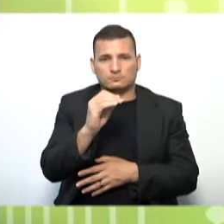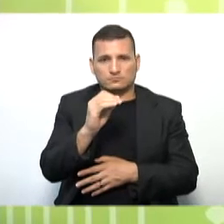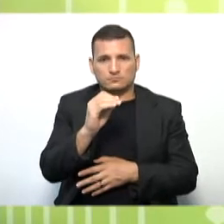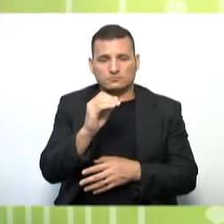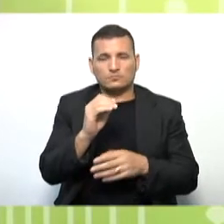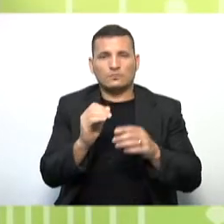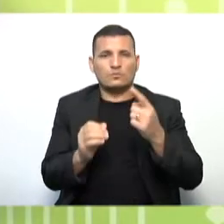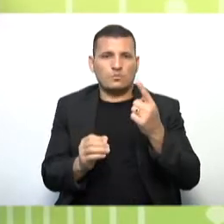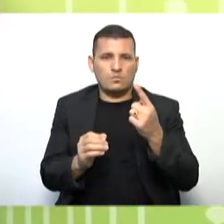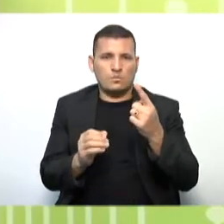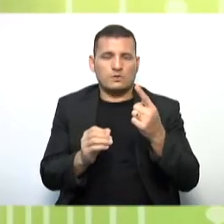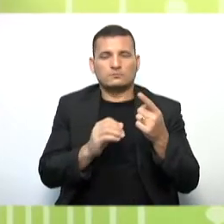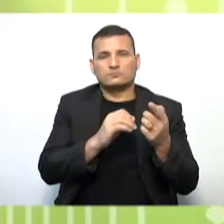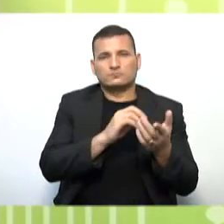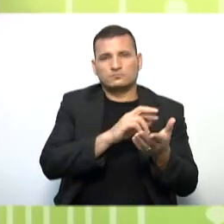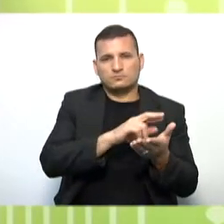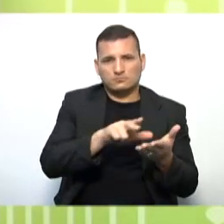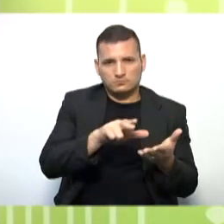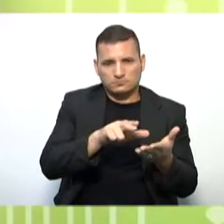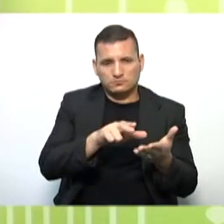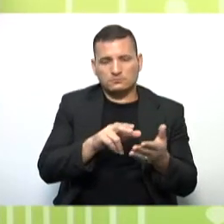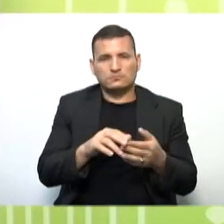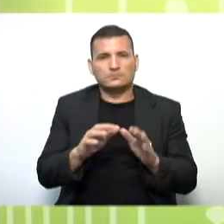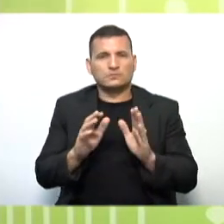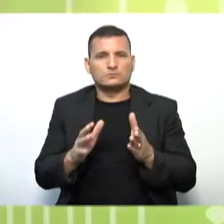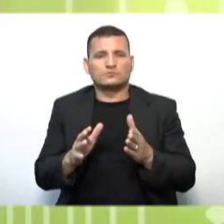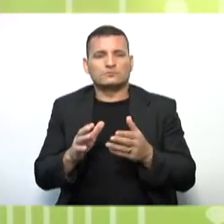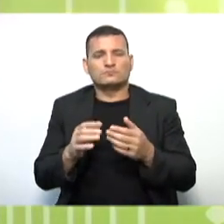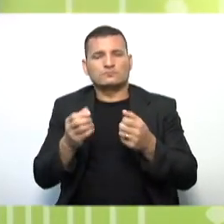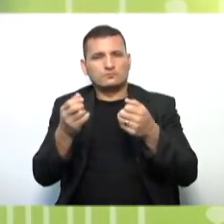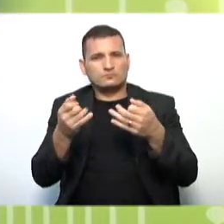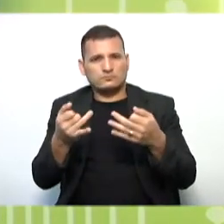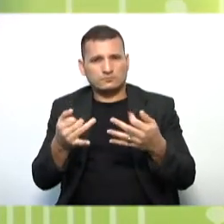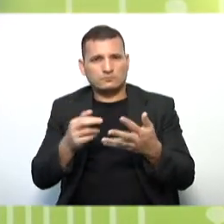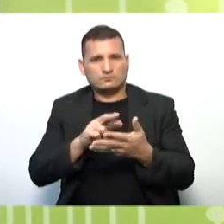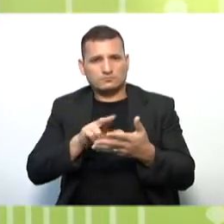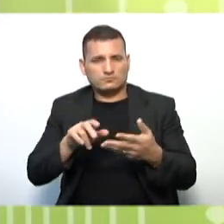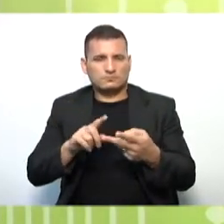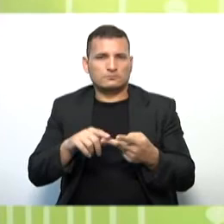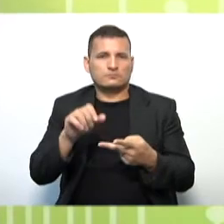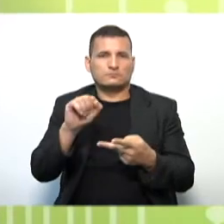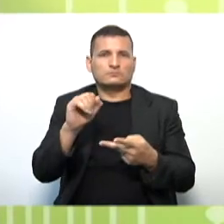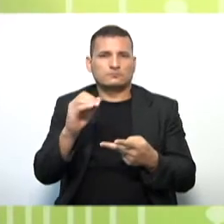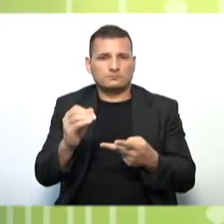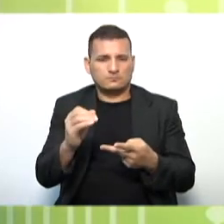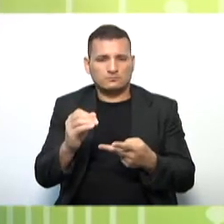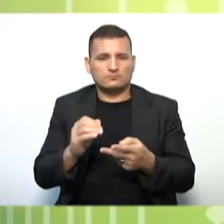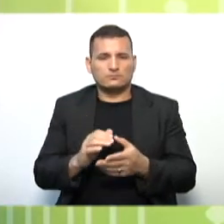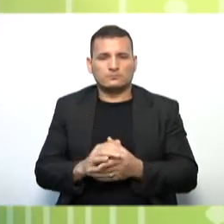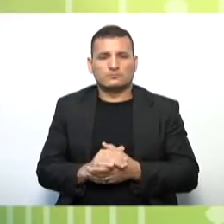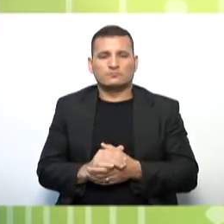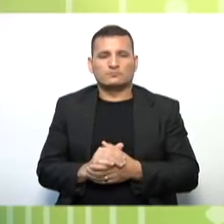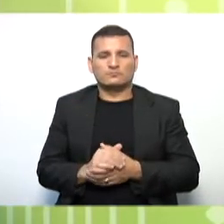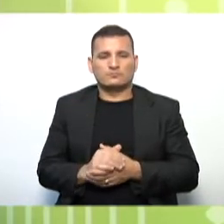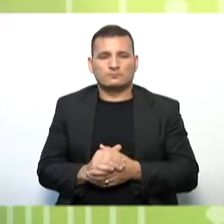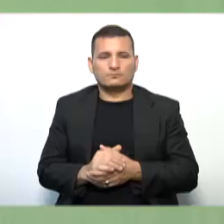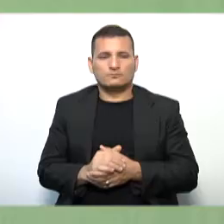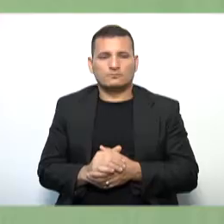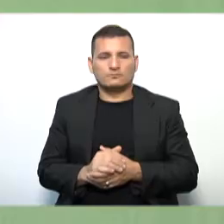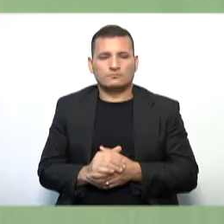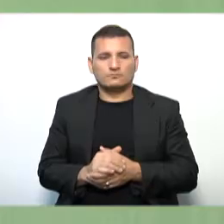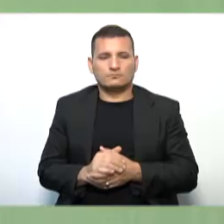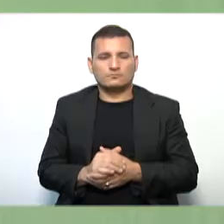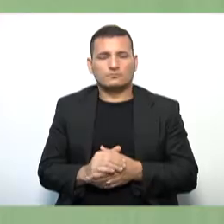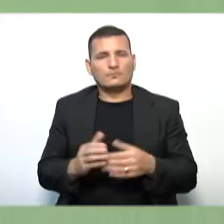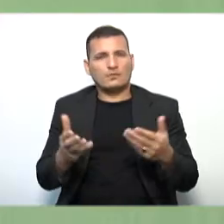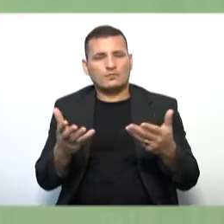ok? Diferenciamos os tipos, falamos de hardware e software, falamos de sistema operacional, né? E então a gente